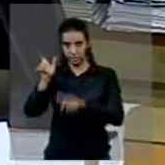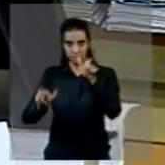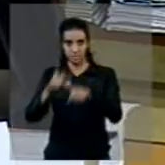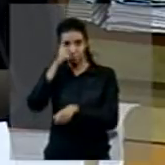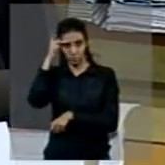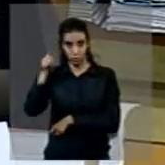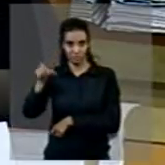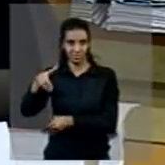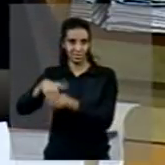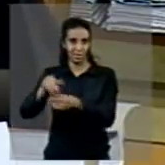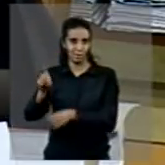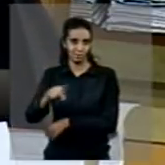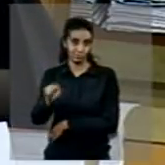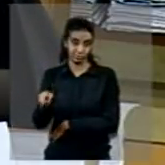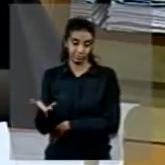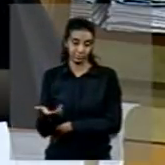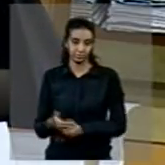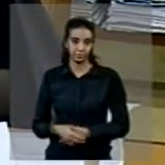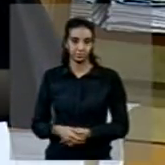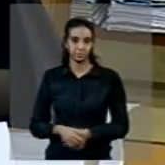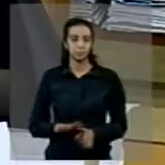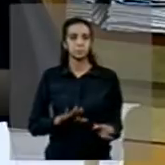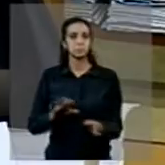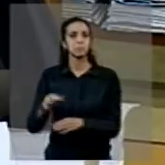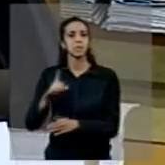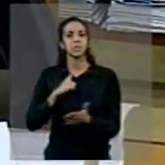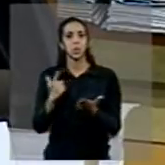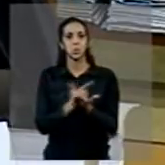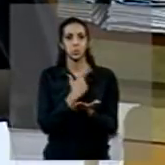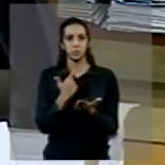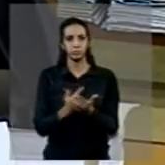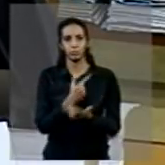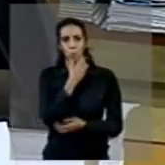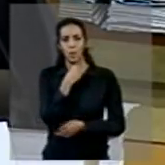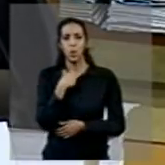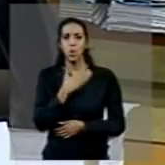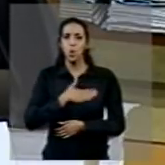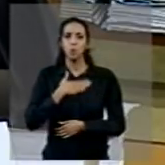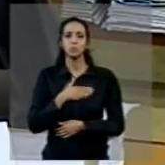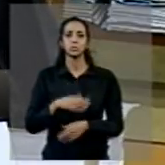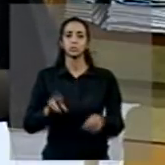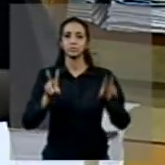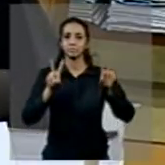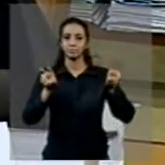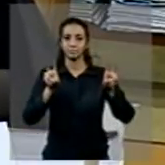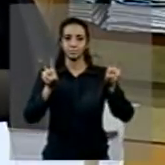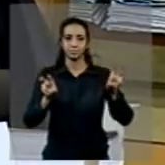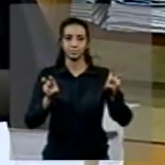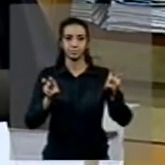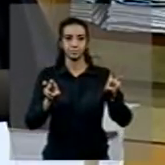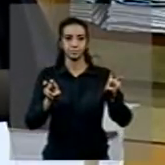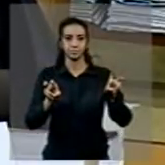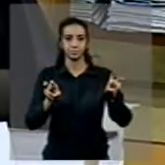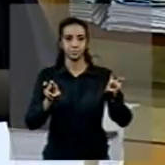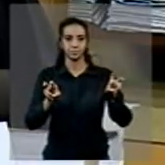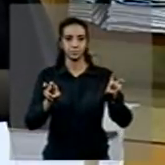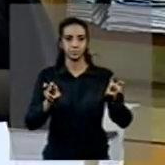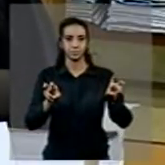gosto muito de um livro de Hans Jonas, que chama Das